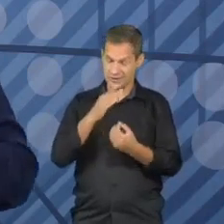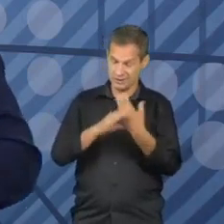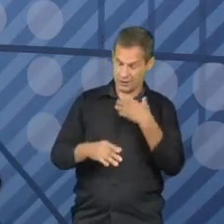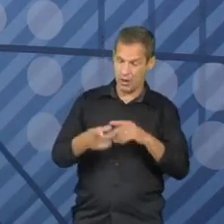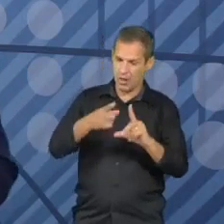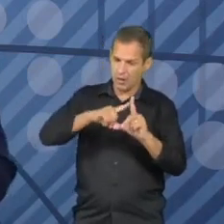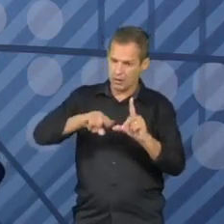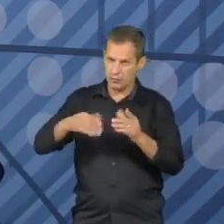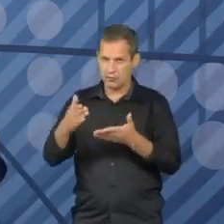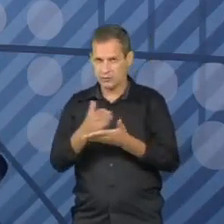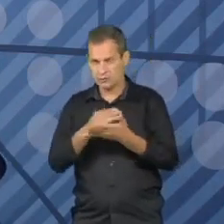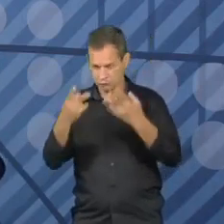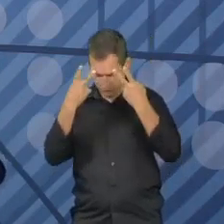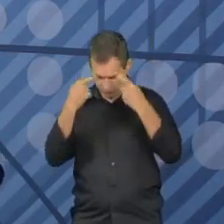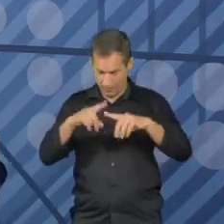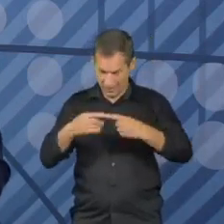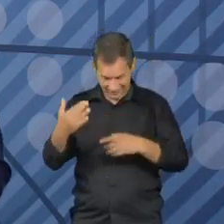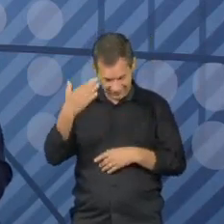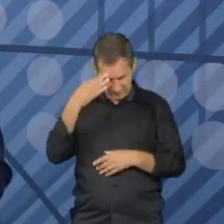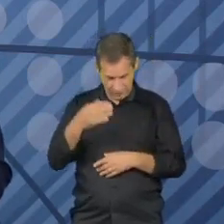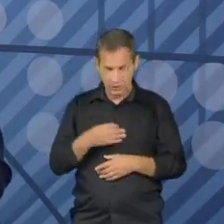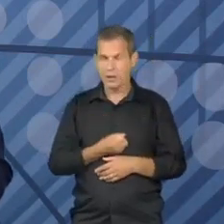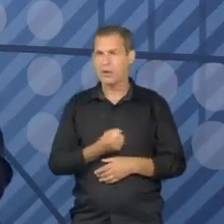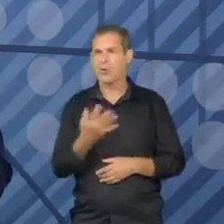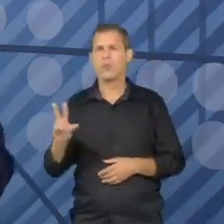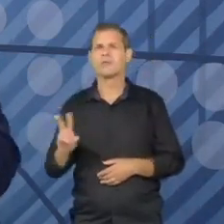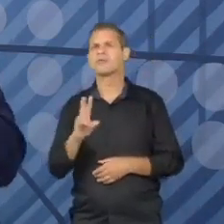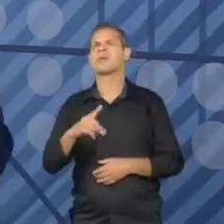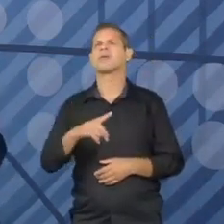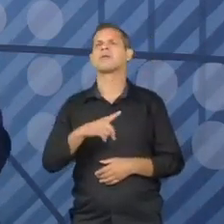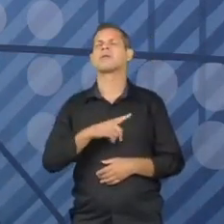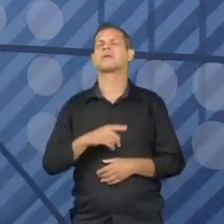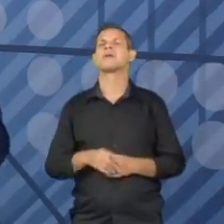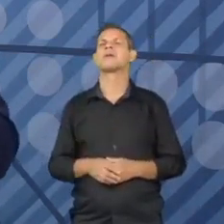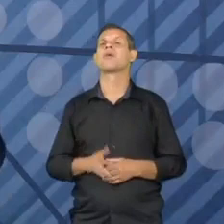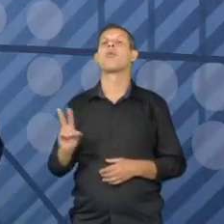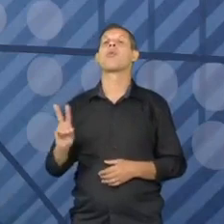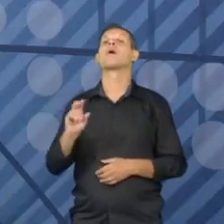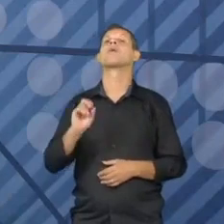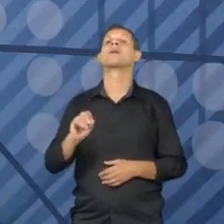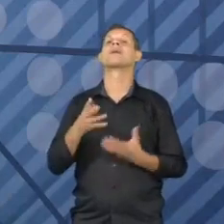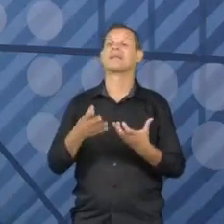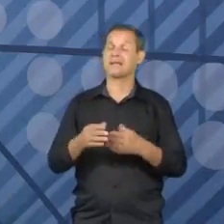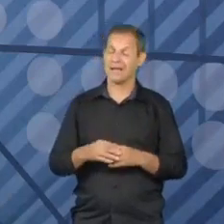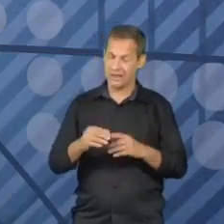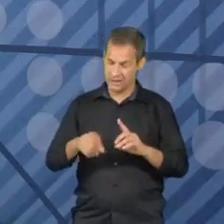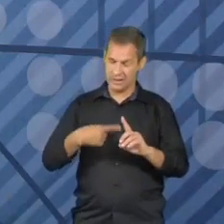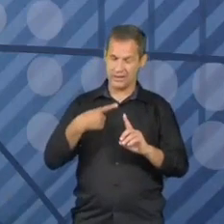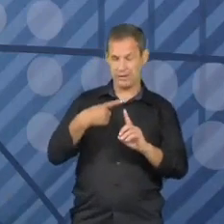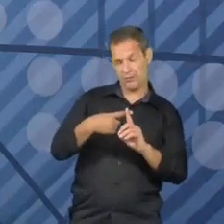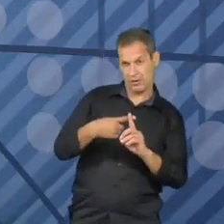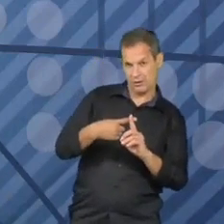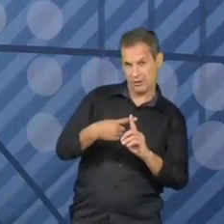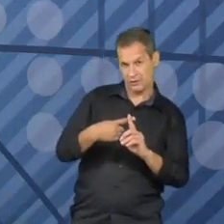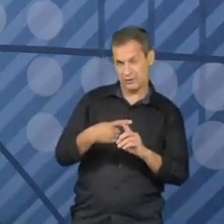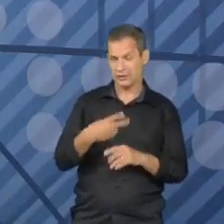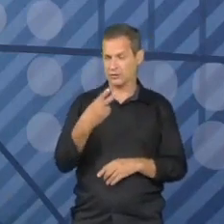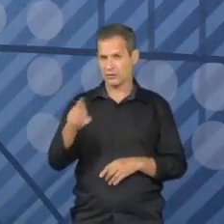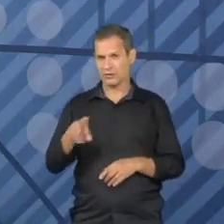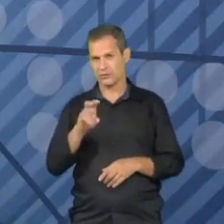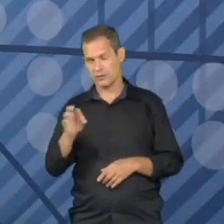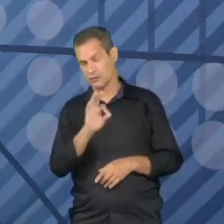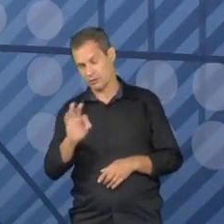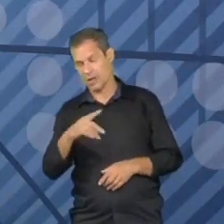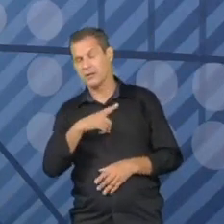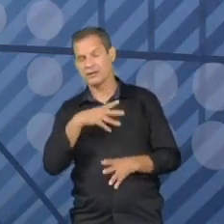curva de distribuição, entender quanto que esse valor vale, porque é o que ele quer acima dos 2,5%,